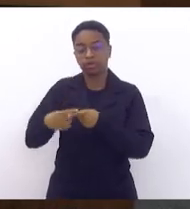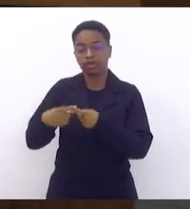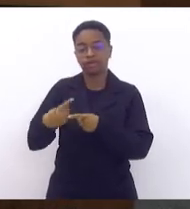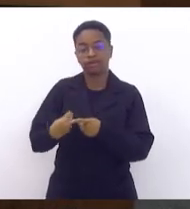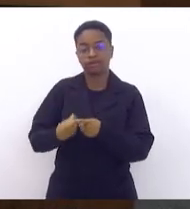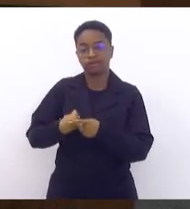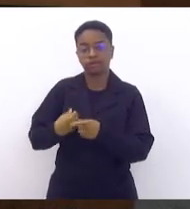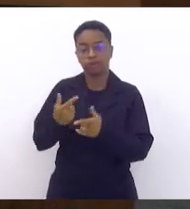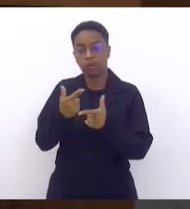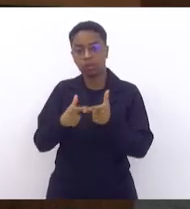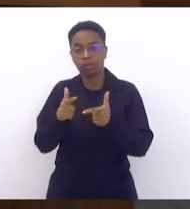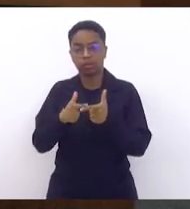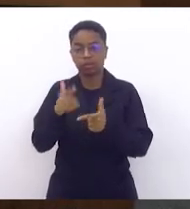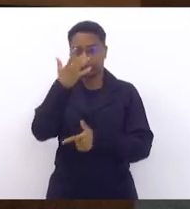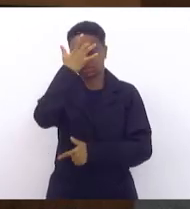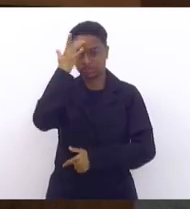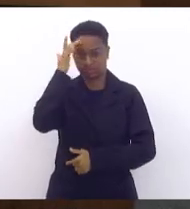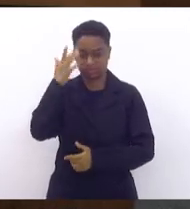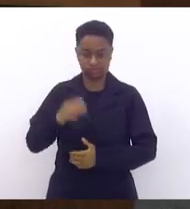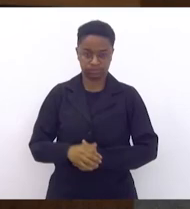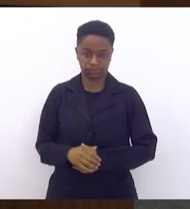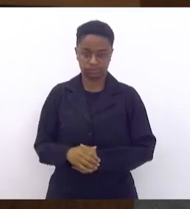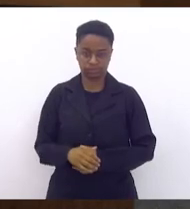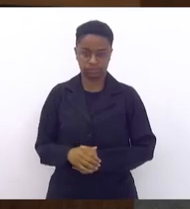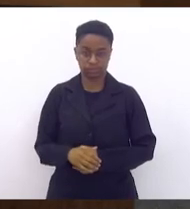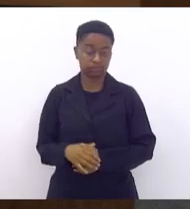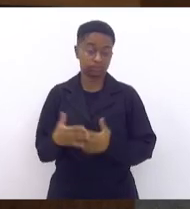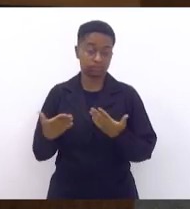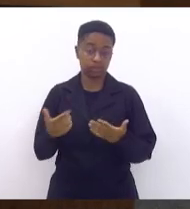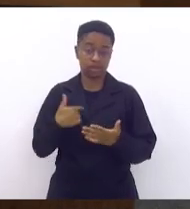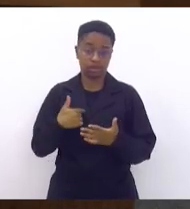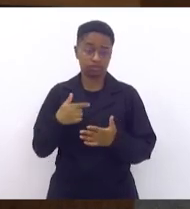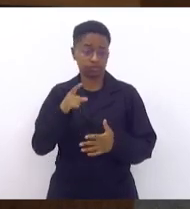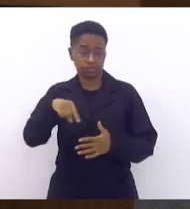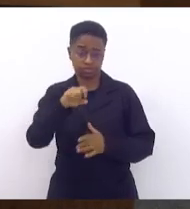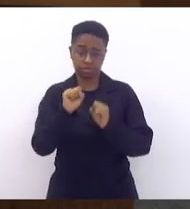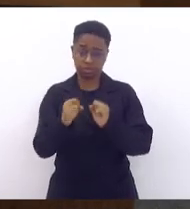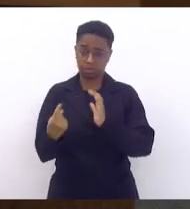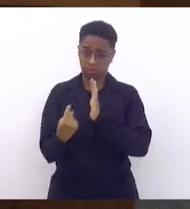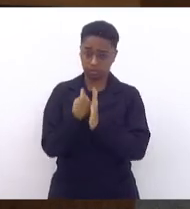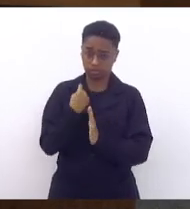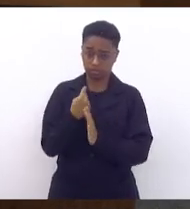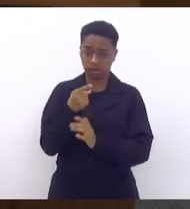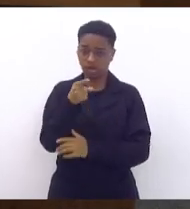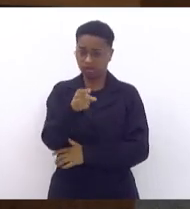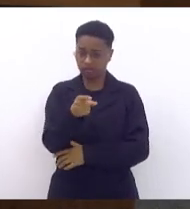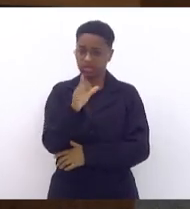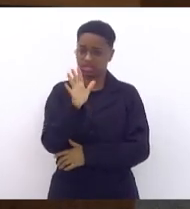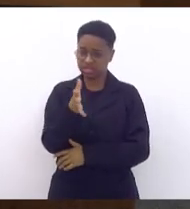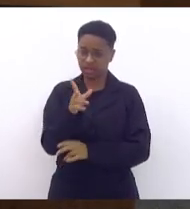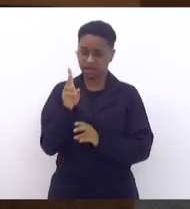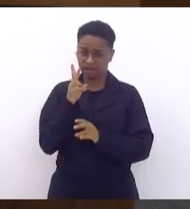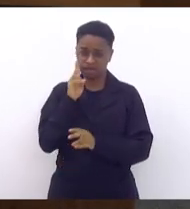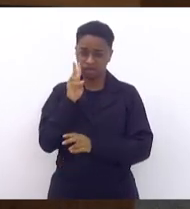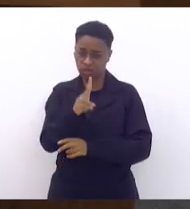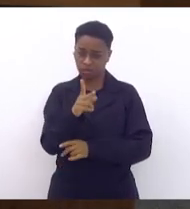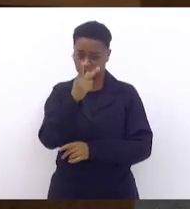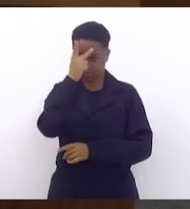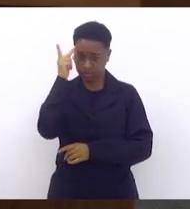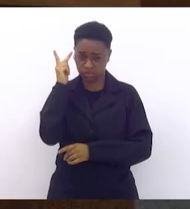saúde mental. E aí alguém pode me perguntar, mas deputado Flávio Serafini, você já assistiu alguém num quadro de